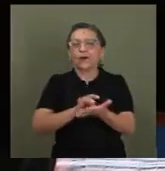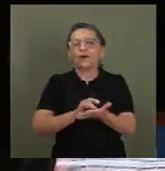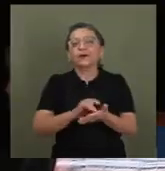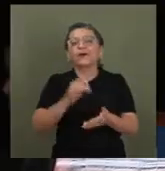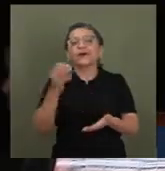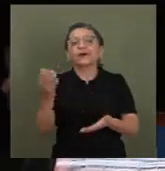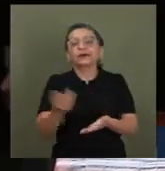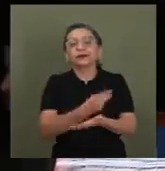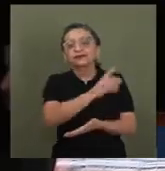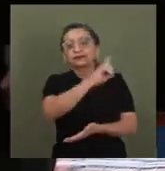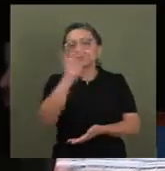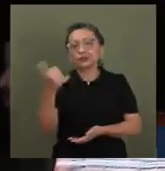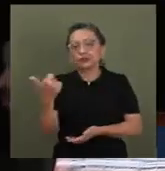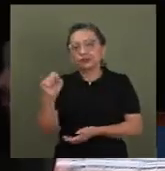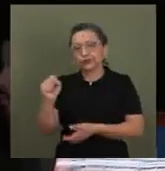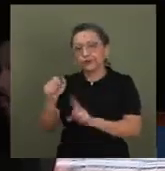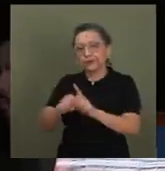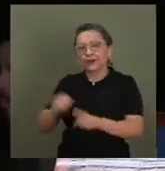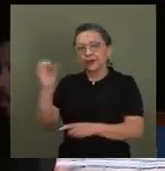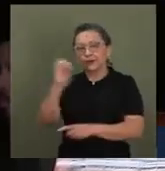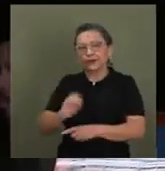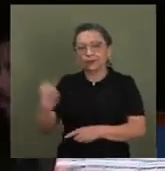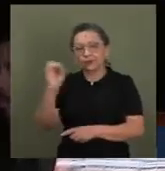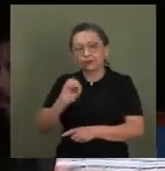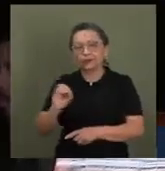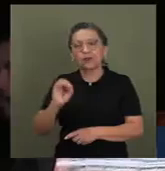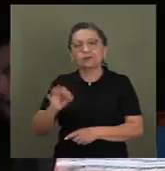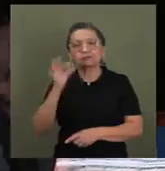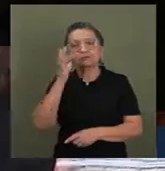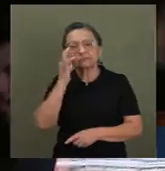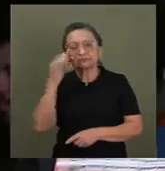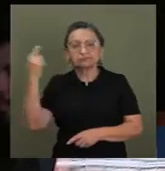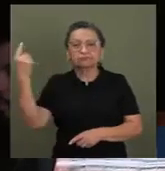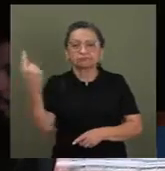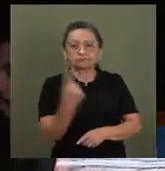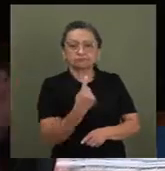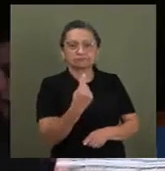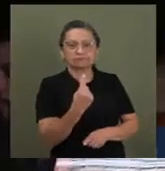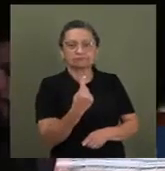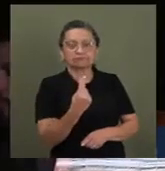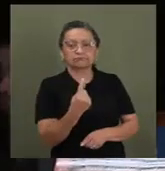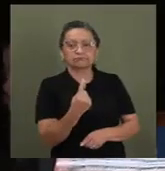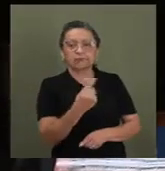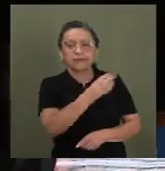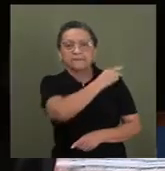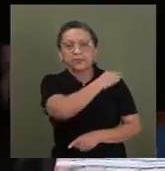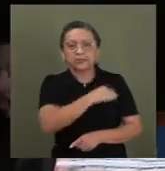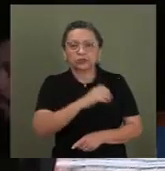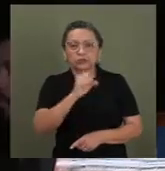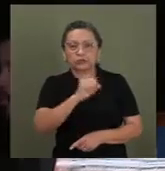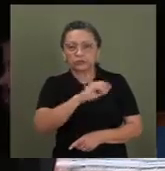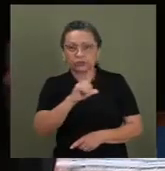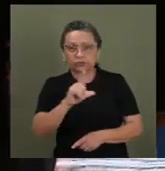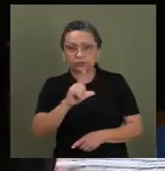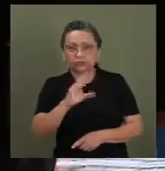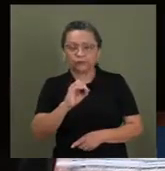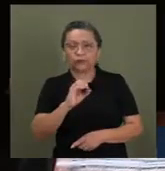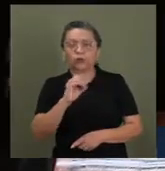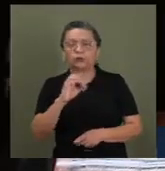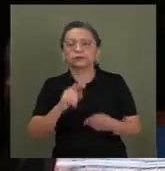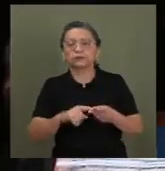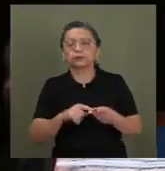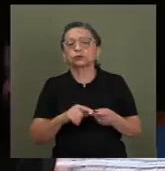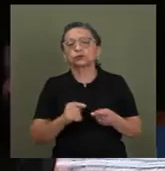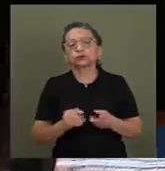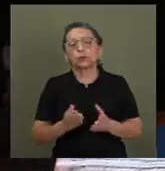dia 18 de outubro, com a presença dos ministros Silvio Costa Filho, dos Portos